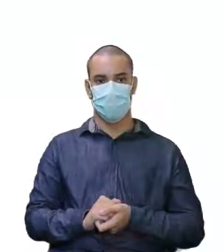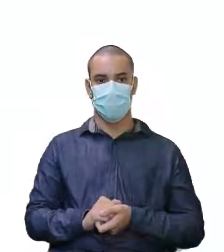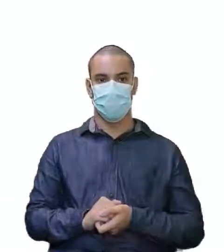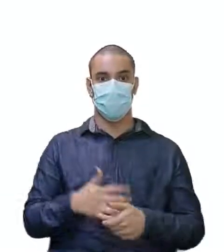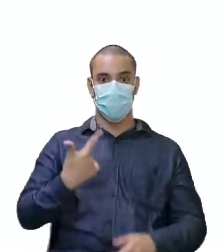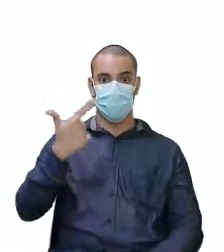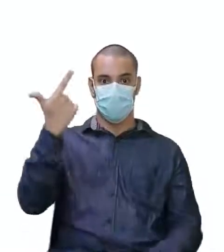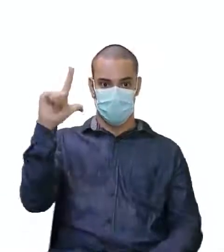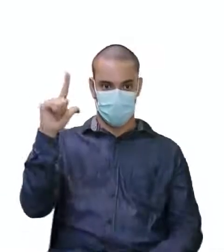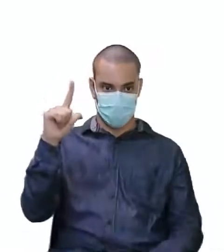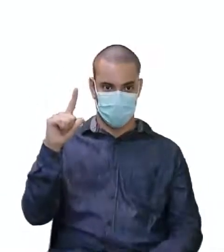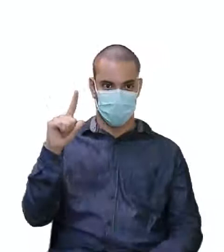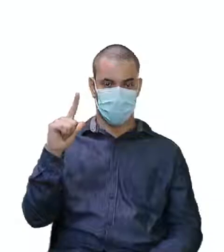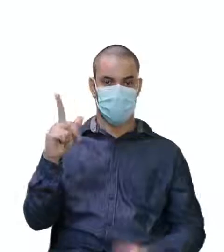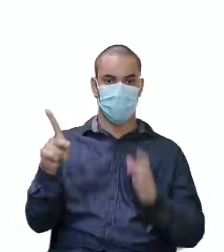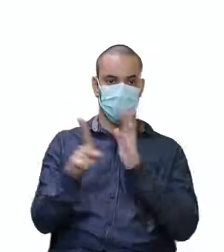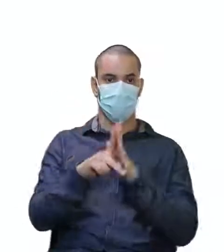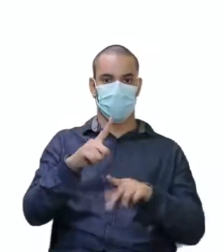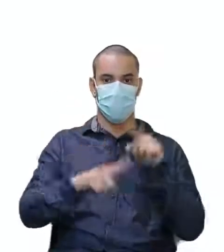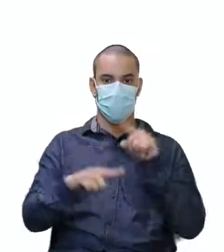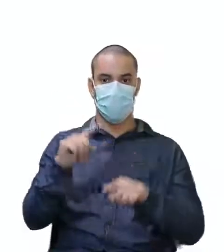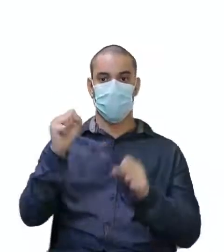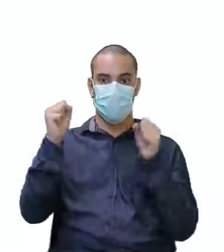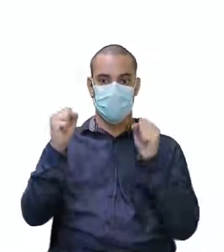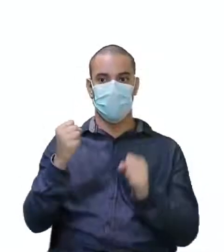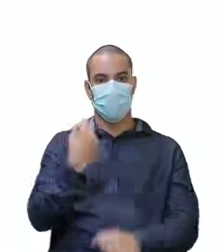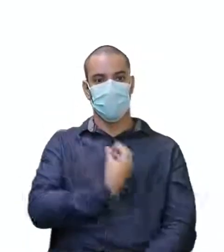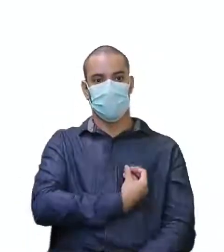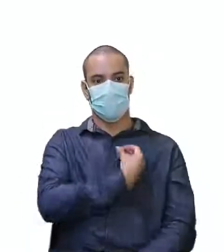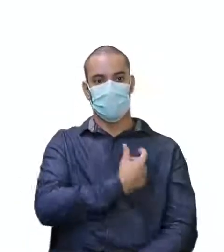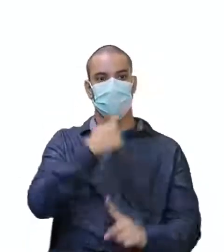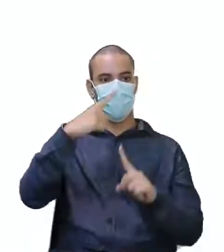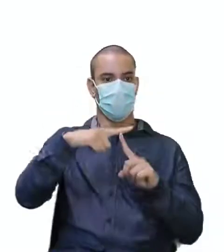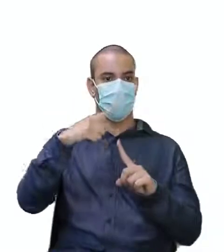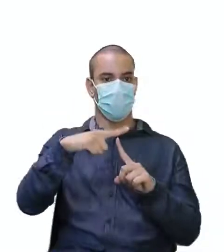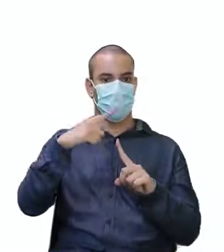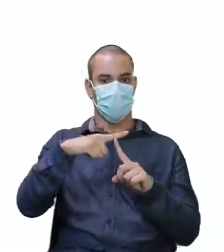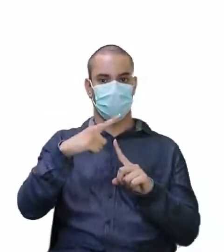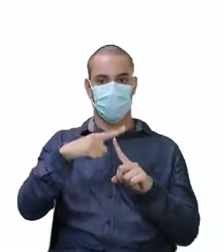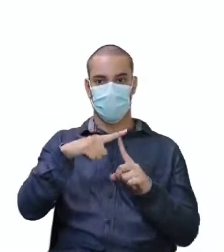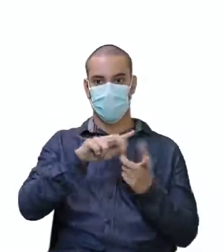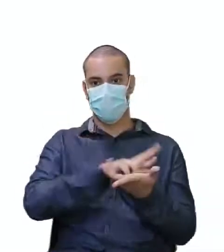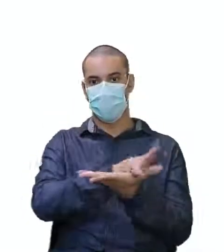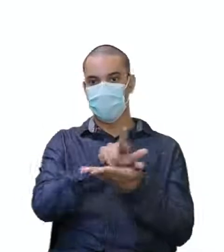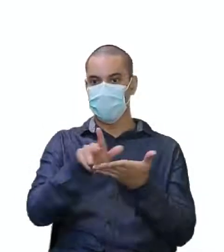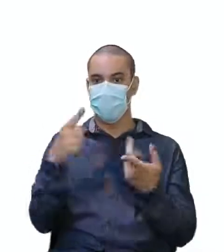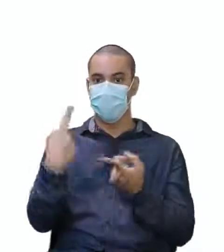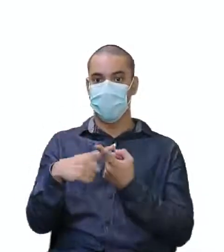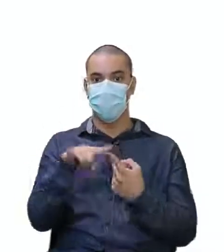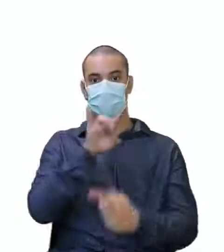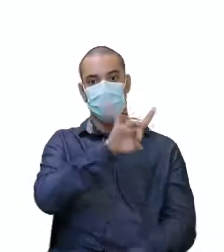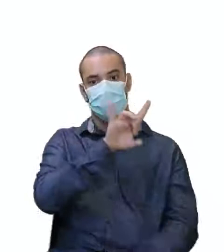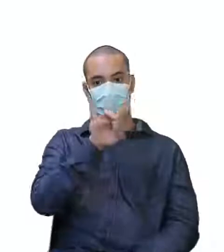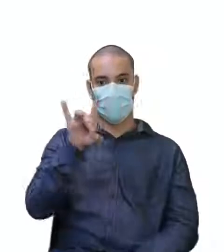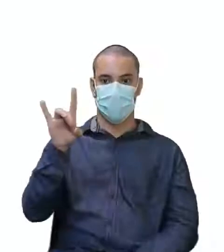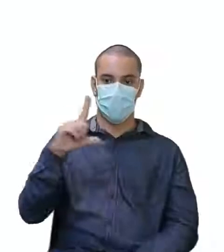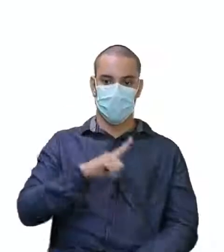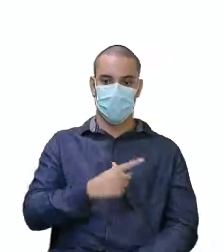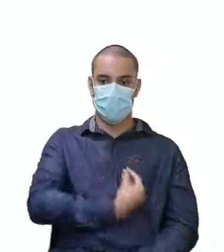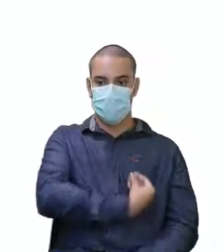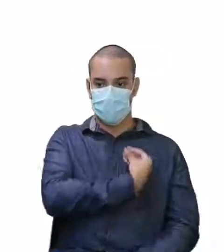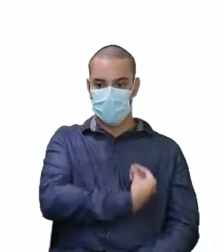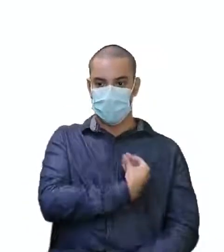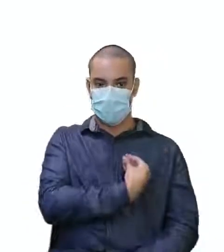Nenhum organismo pode viver em todos os tipos de ambiente da Terra. Assim, cada um se especializou para viver